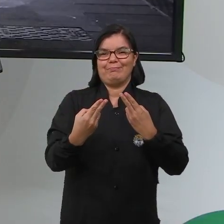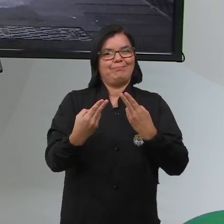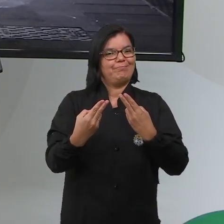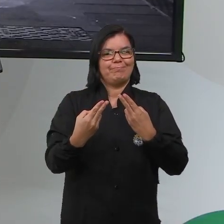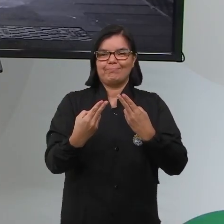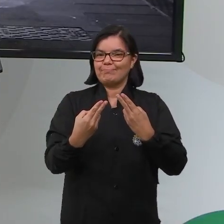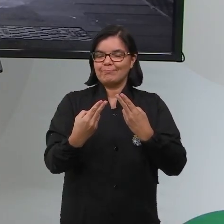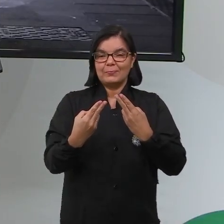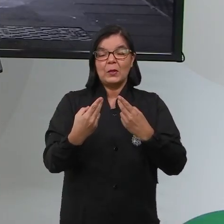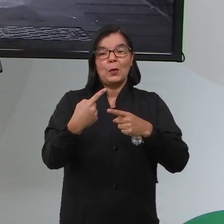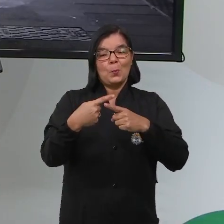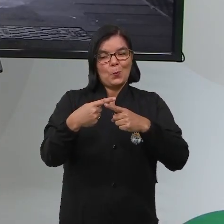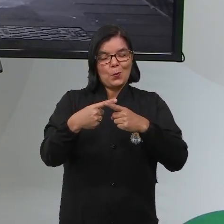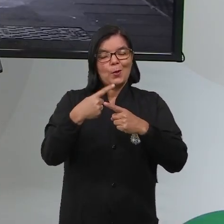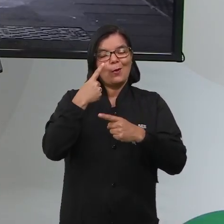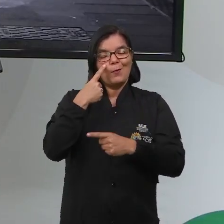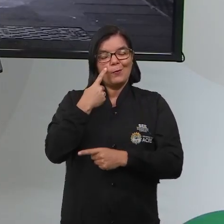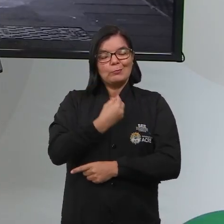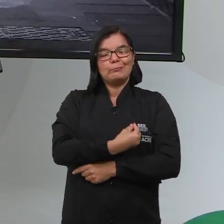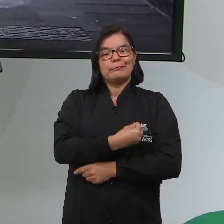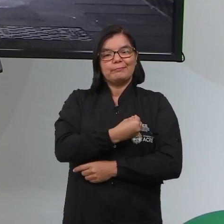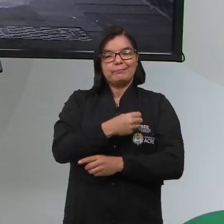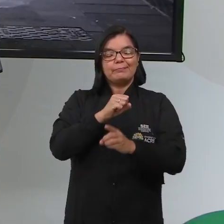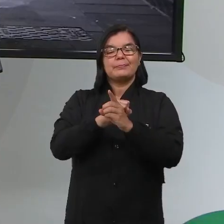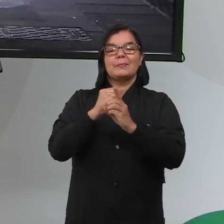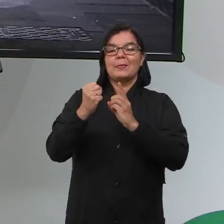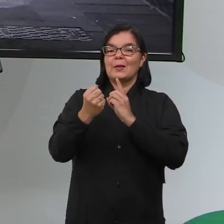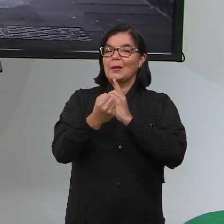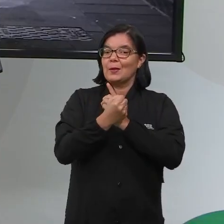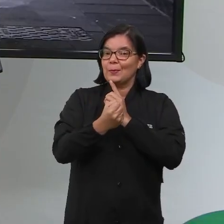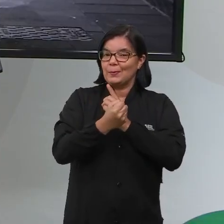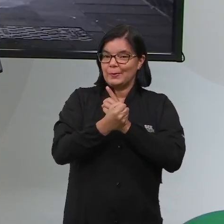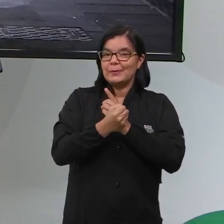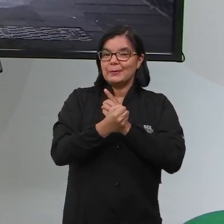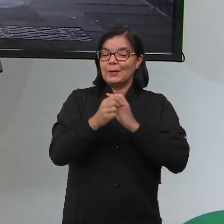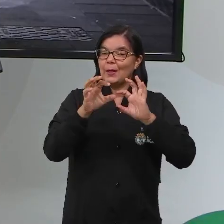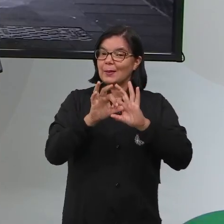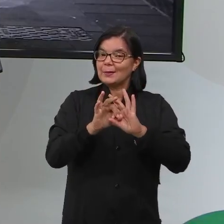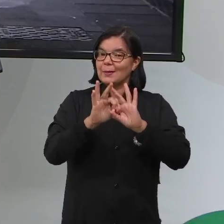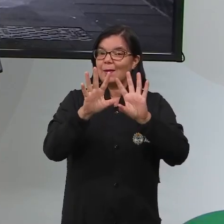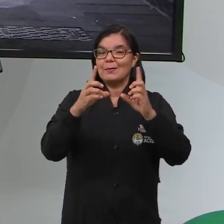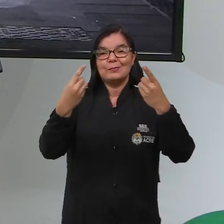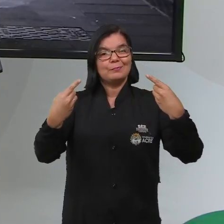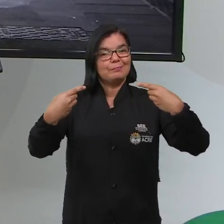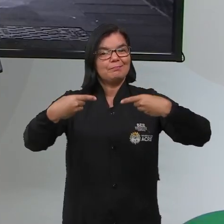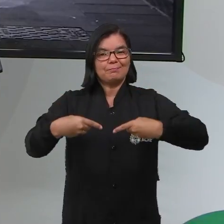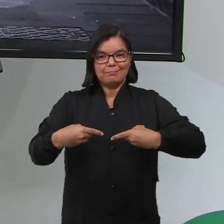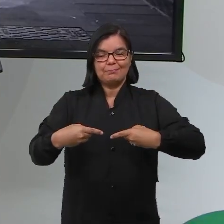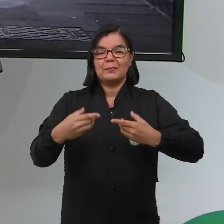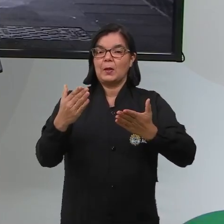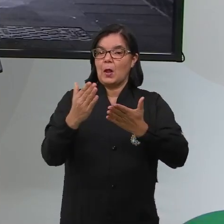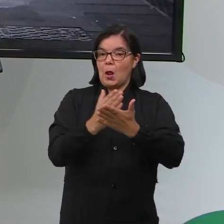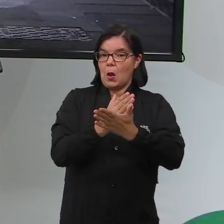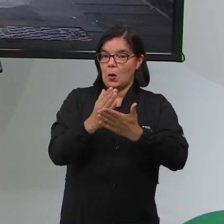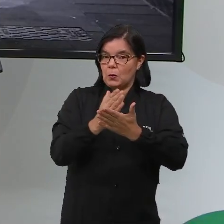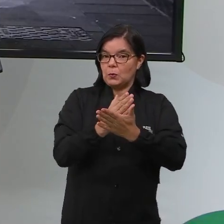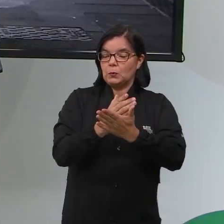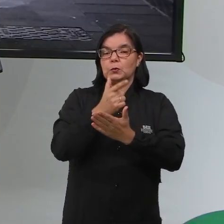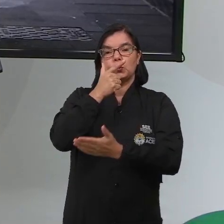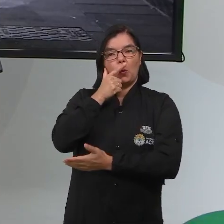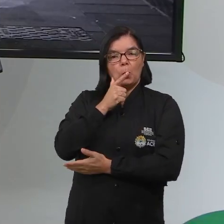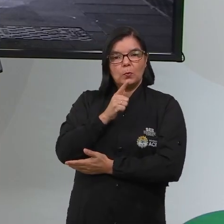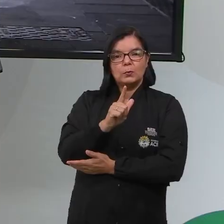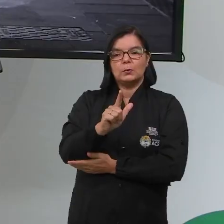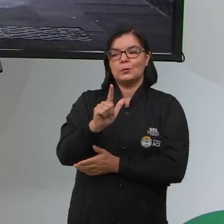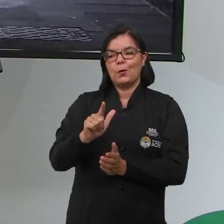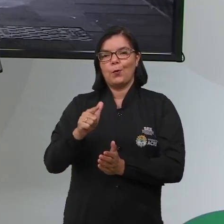iguais. Porque nós vivemos em uma sociedade baseada na livre concorrência. Alguns serão